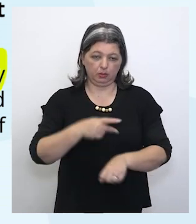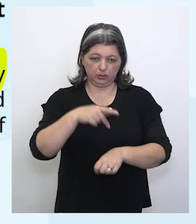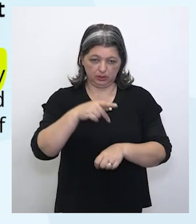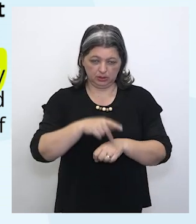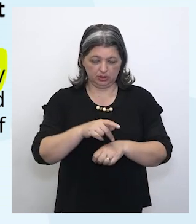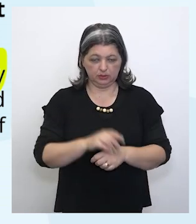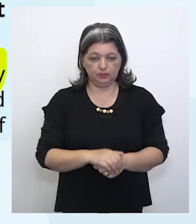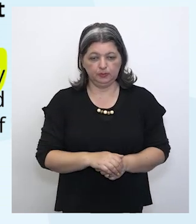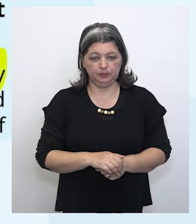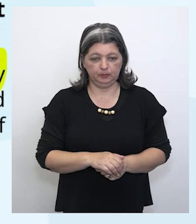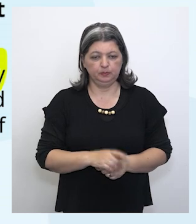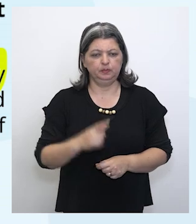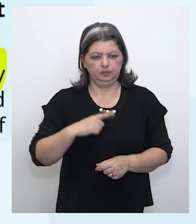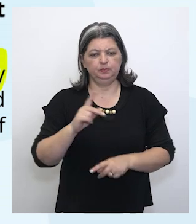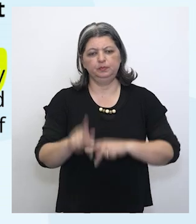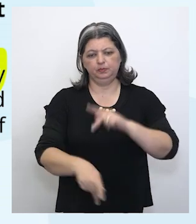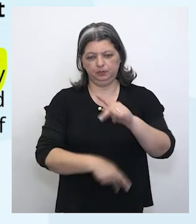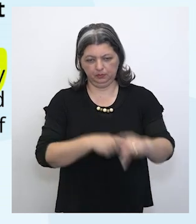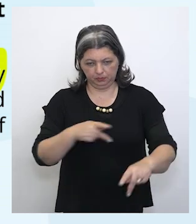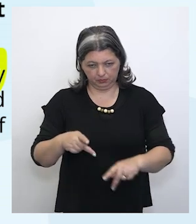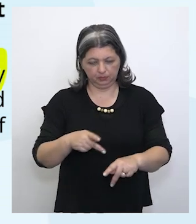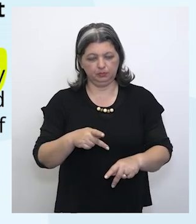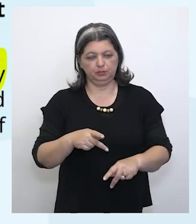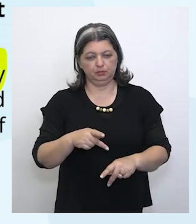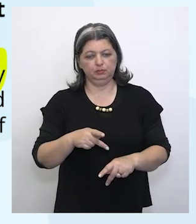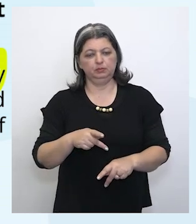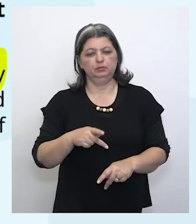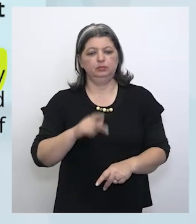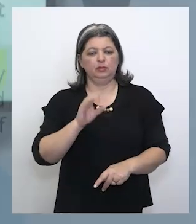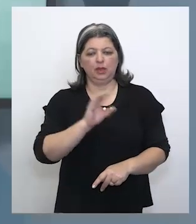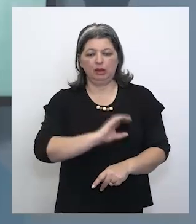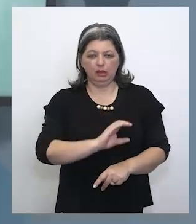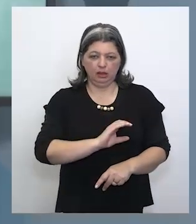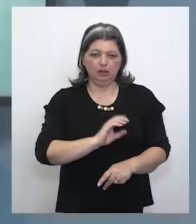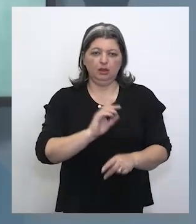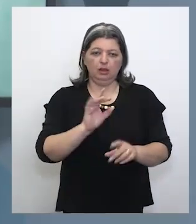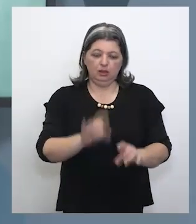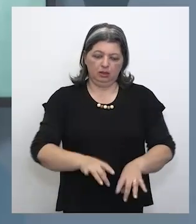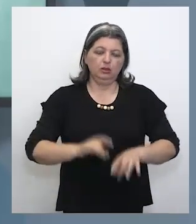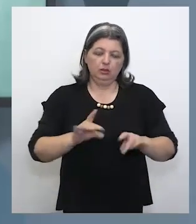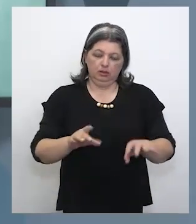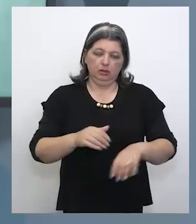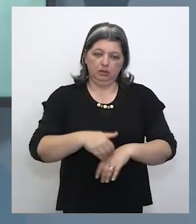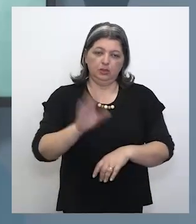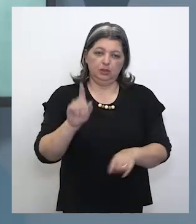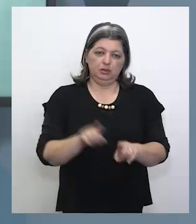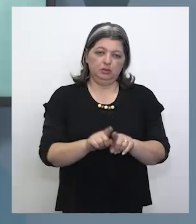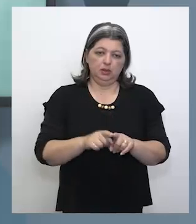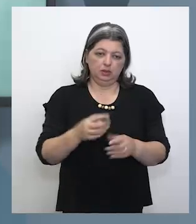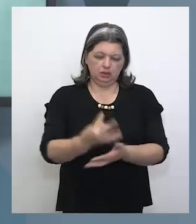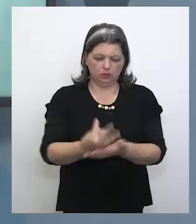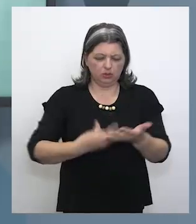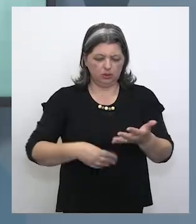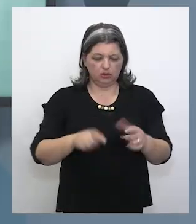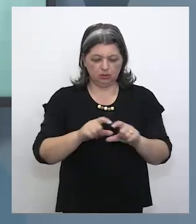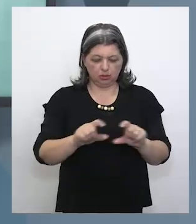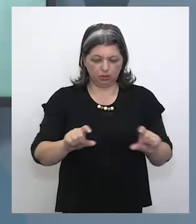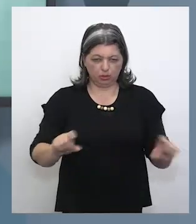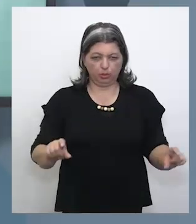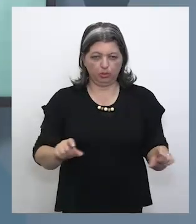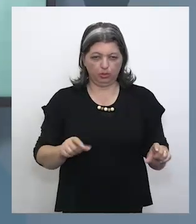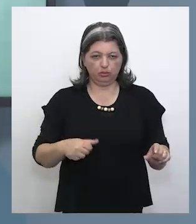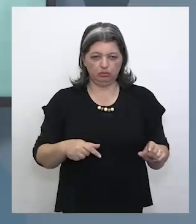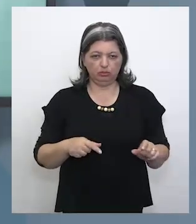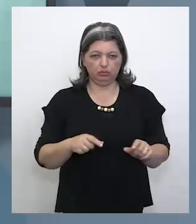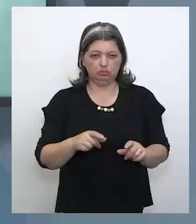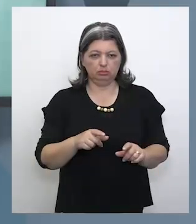aí que povo lá do Canadá, Austrália, usa um pouco mais, né? Então é um texto que se a gente olhar, eu consigo tirar várias coisas ali,